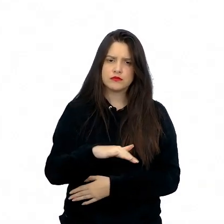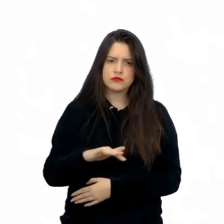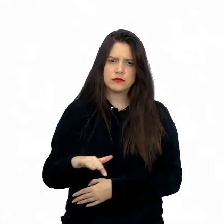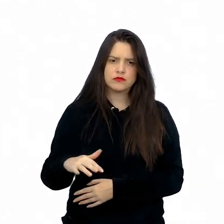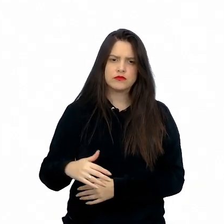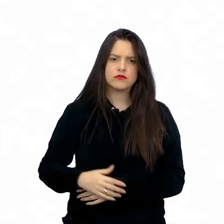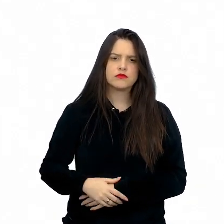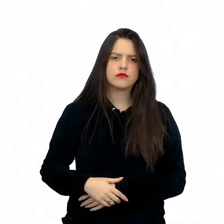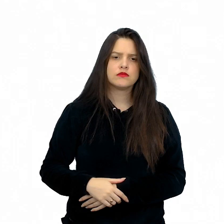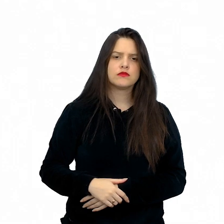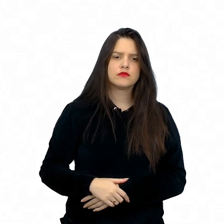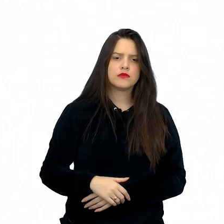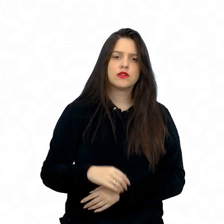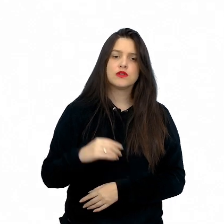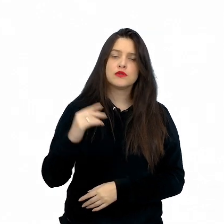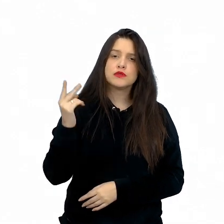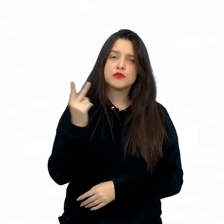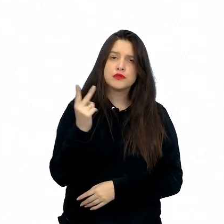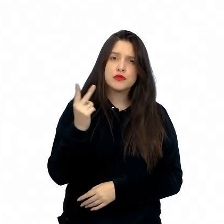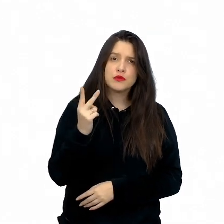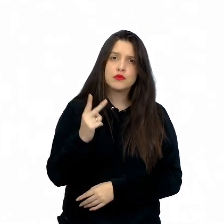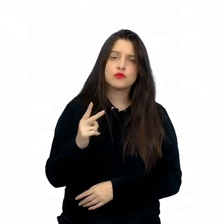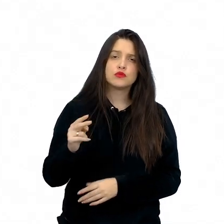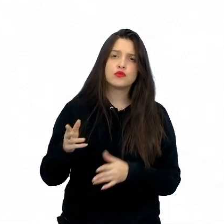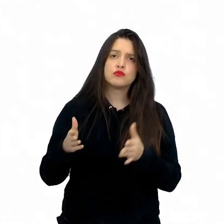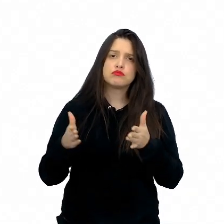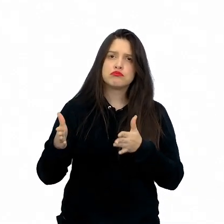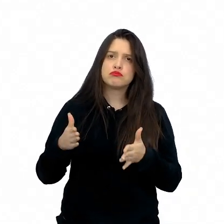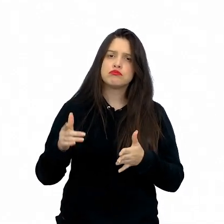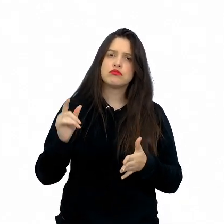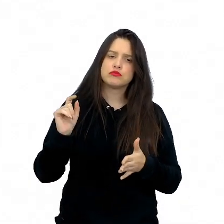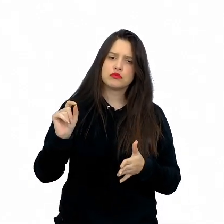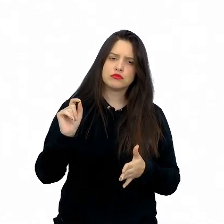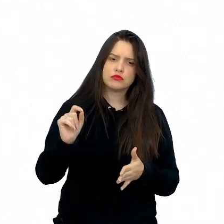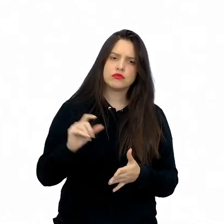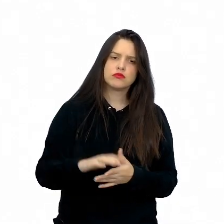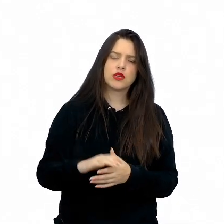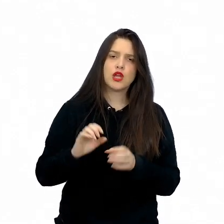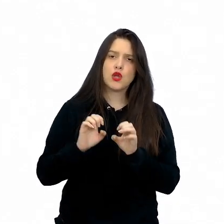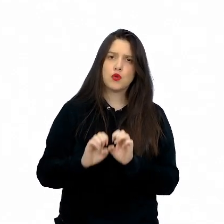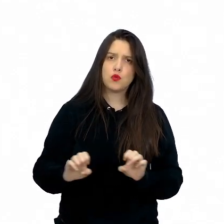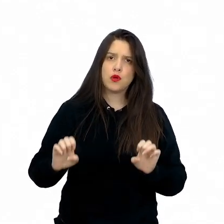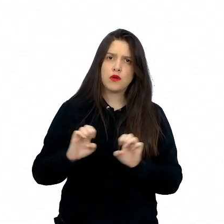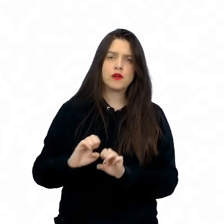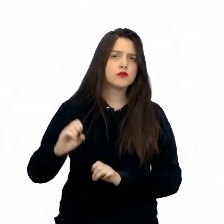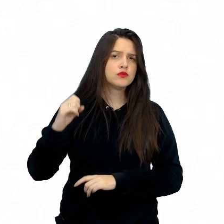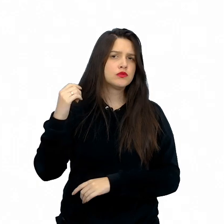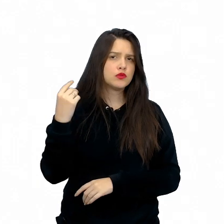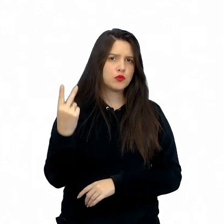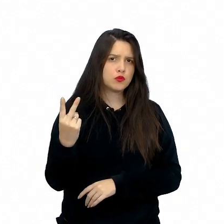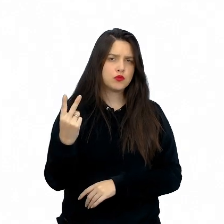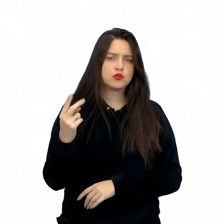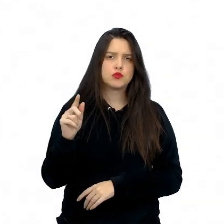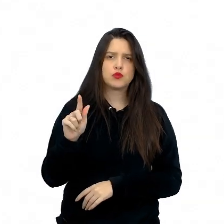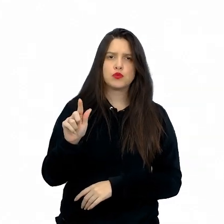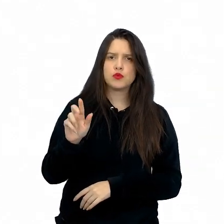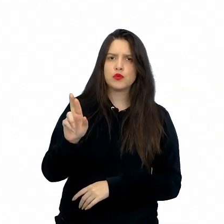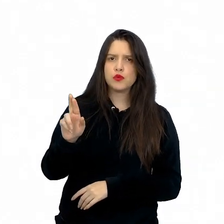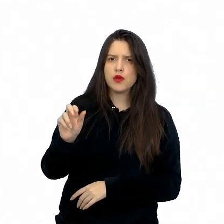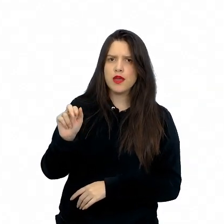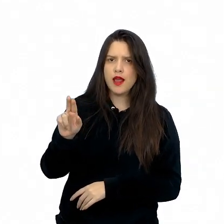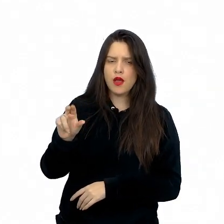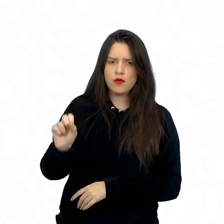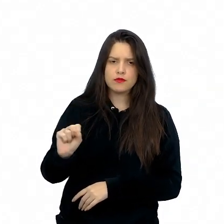está no segundo membro da equação. É uma equação incompleta do segundo grau, e a incógnita está no segundo